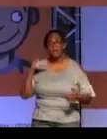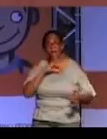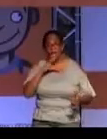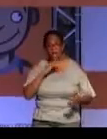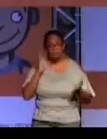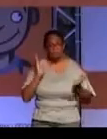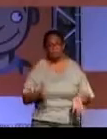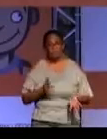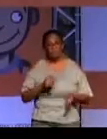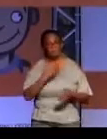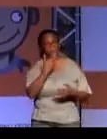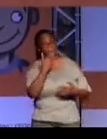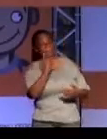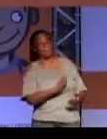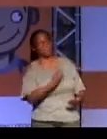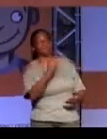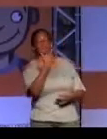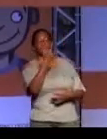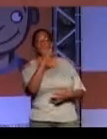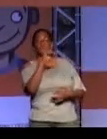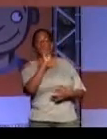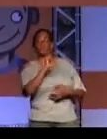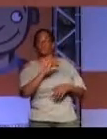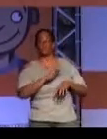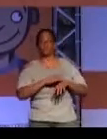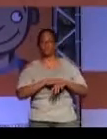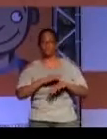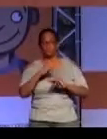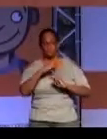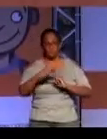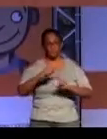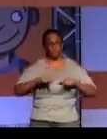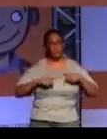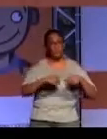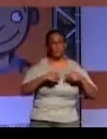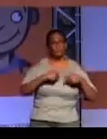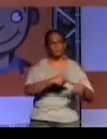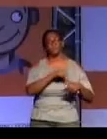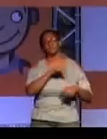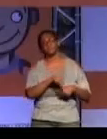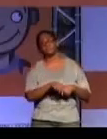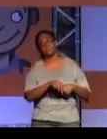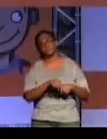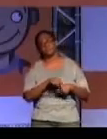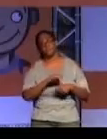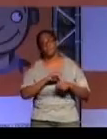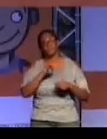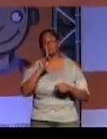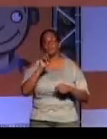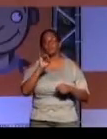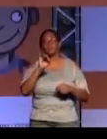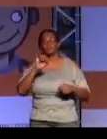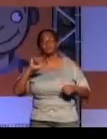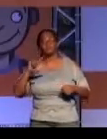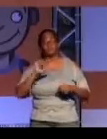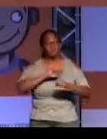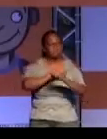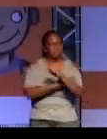nós produzirmos. Em 20 dias entregamos essa vacina potenciada